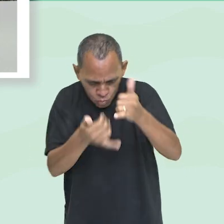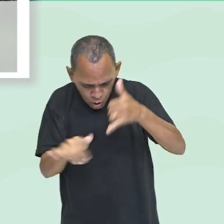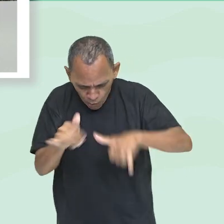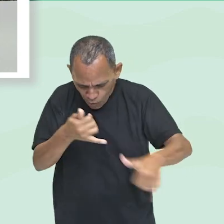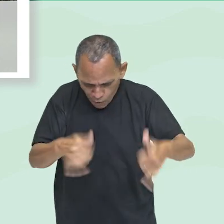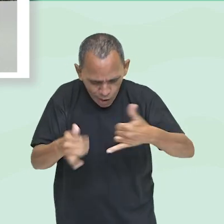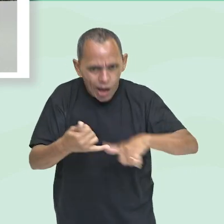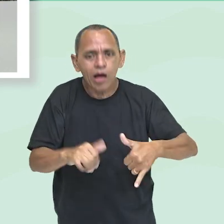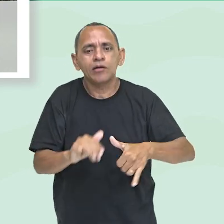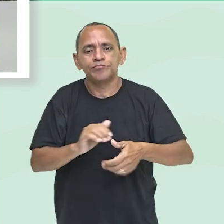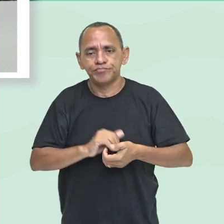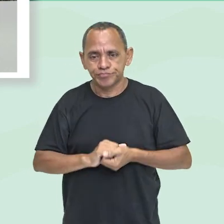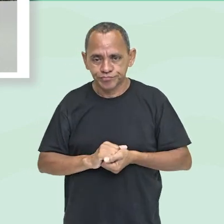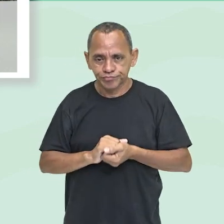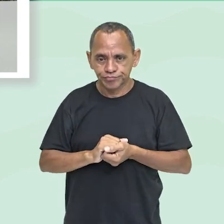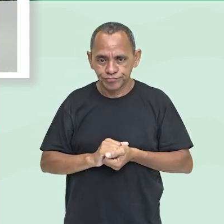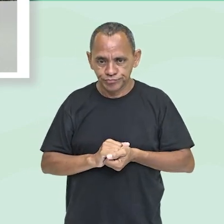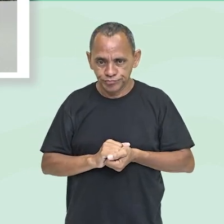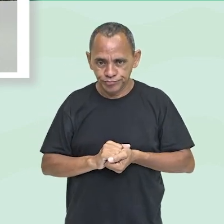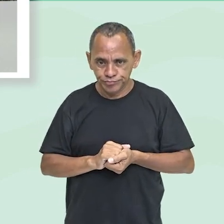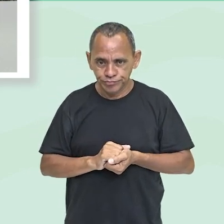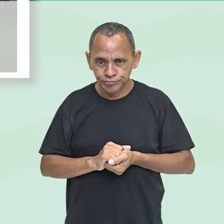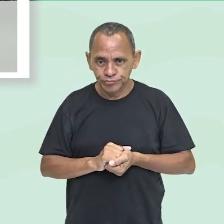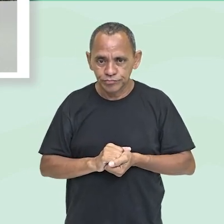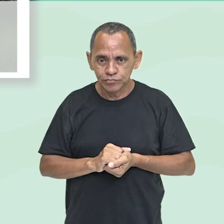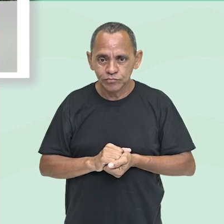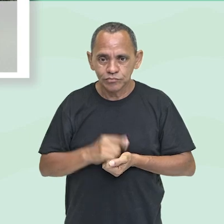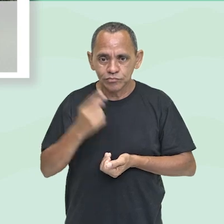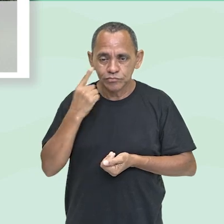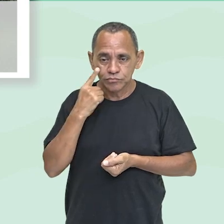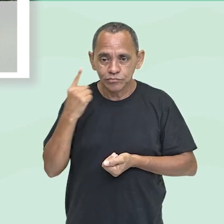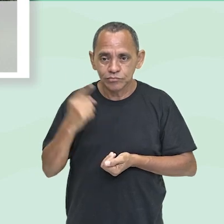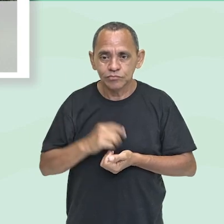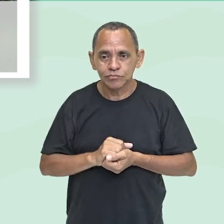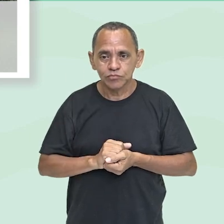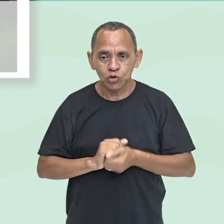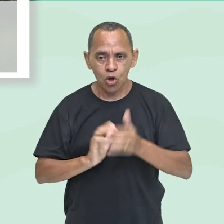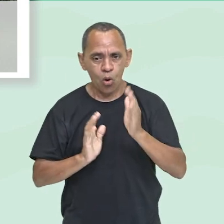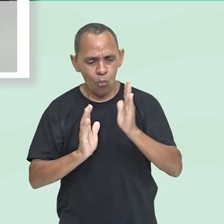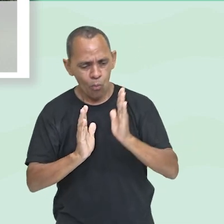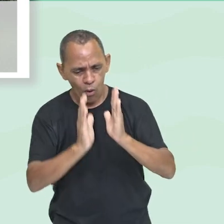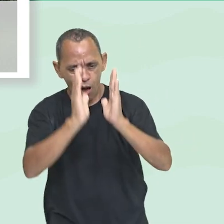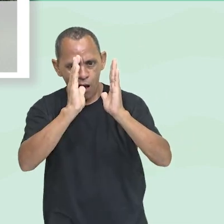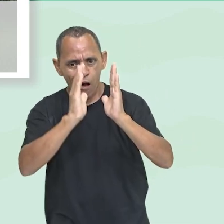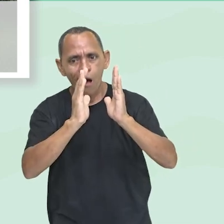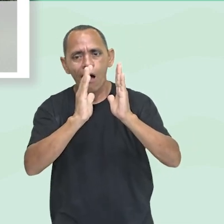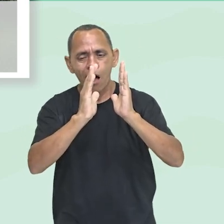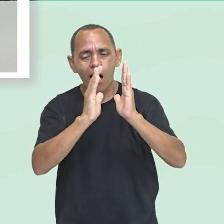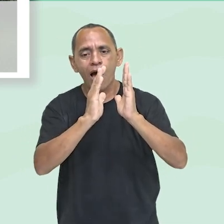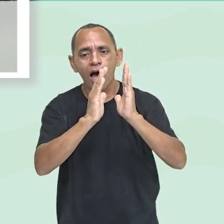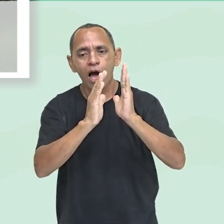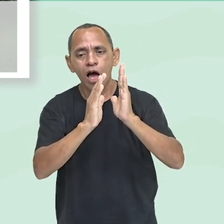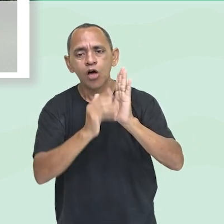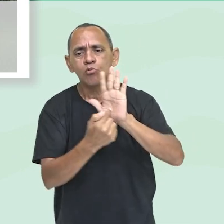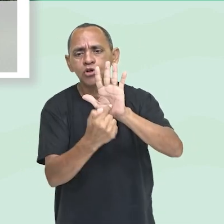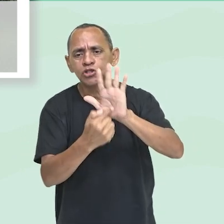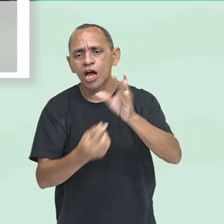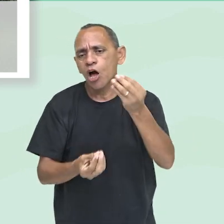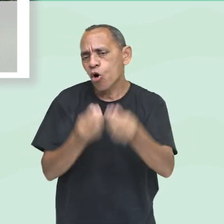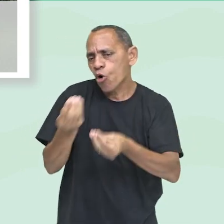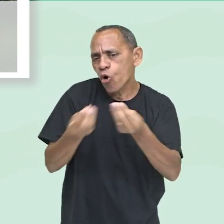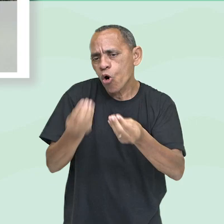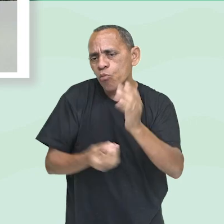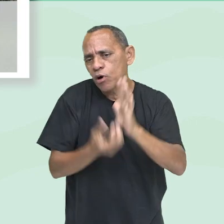toda a casa. Fique de olho nestas barras. Elas vão indicar a geração de energia solar, o consumo e